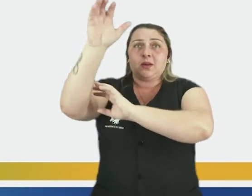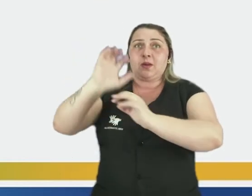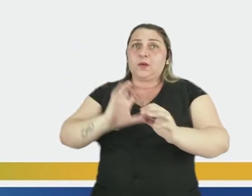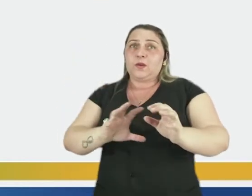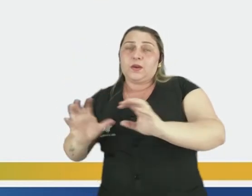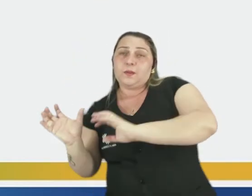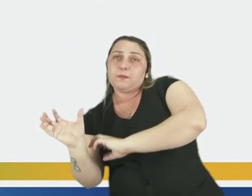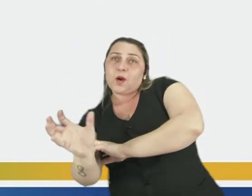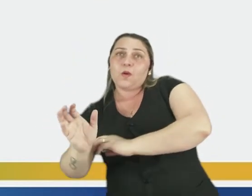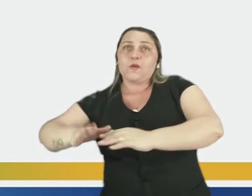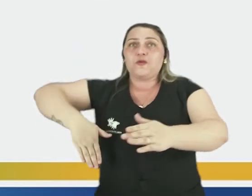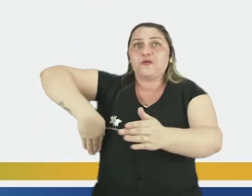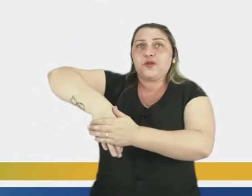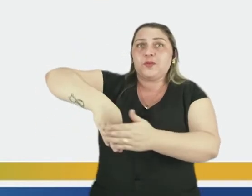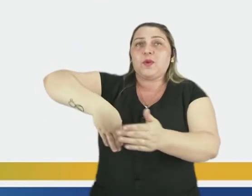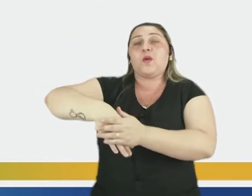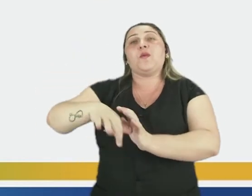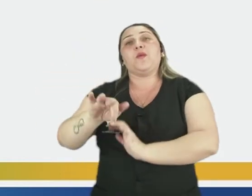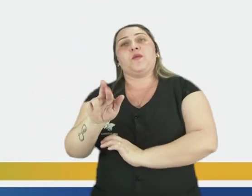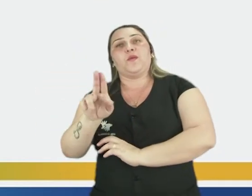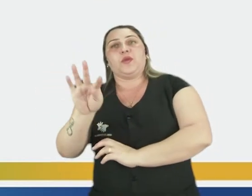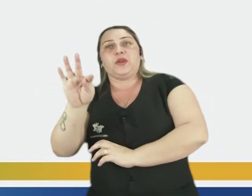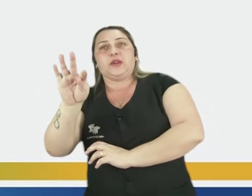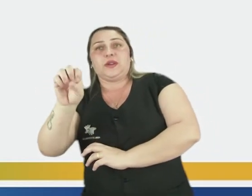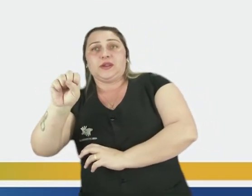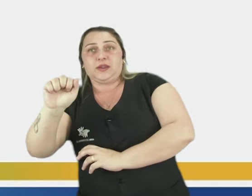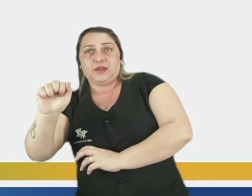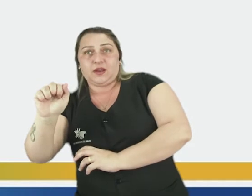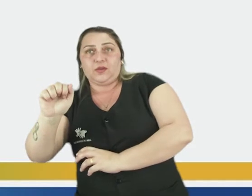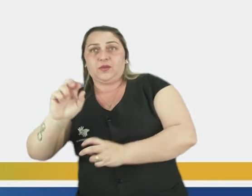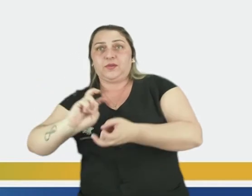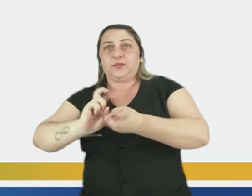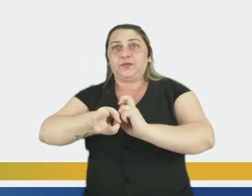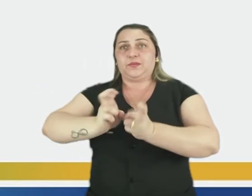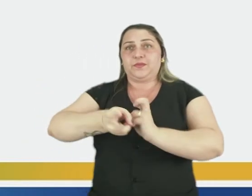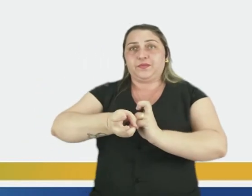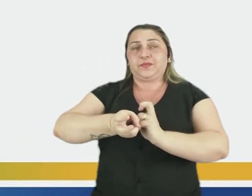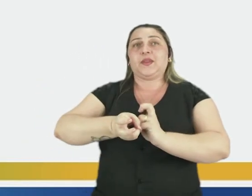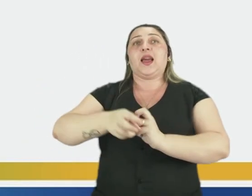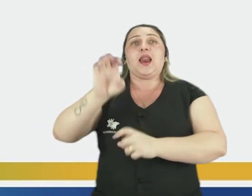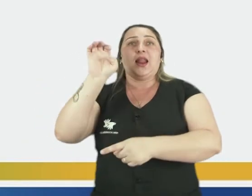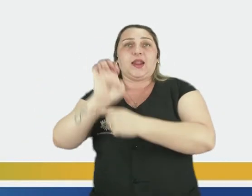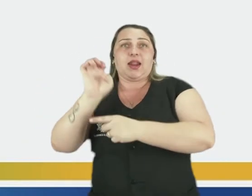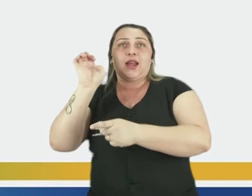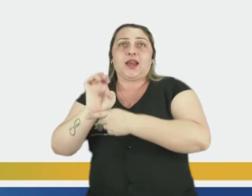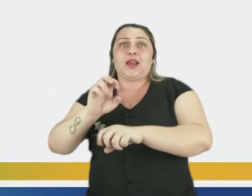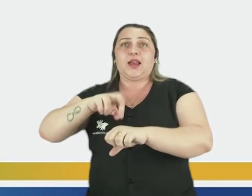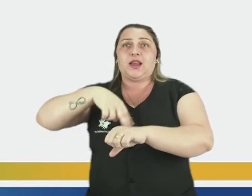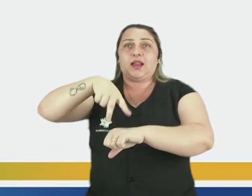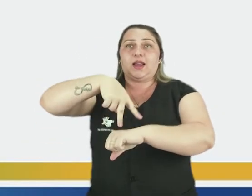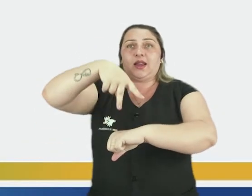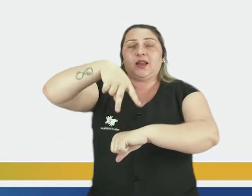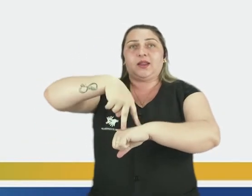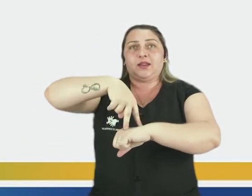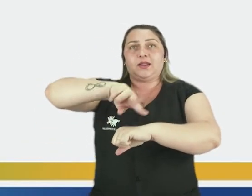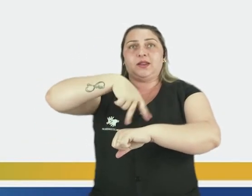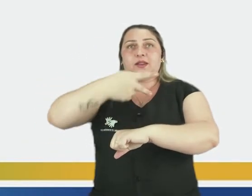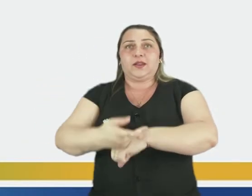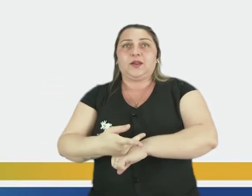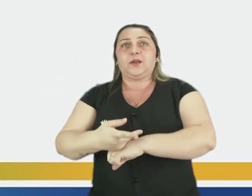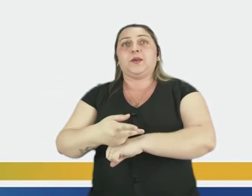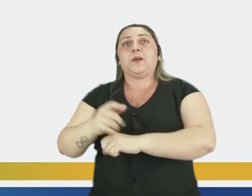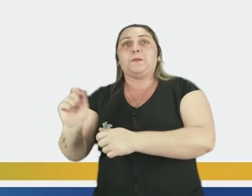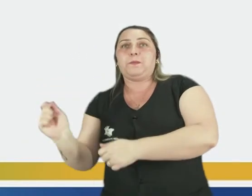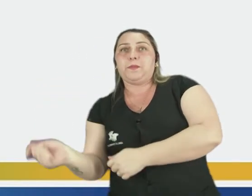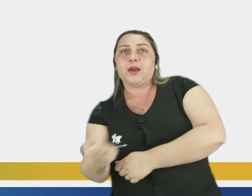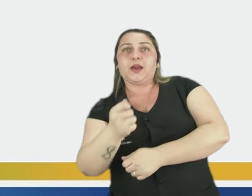basquetebol, handebol, futebol e o futsal. E a letra E, a ginástica olímpica,